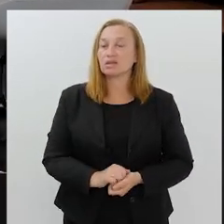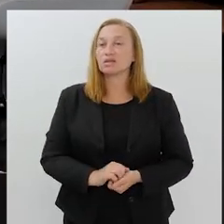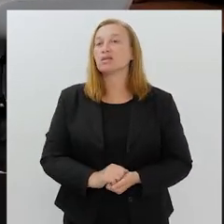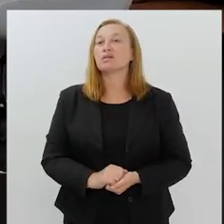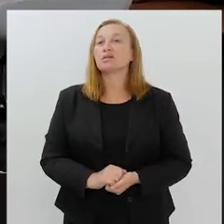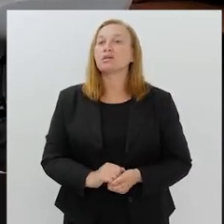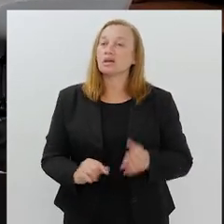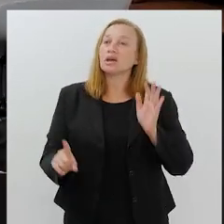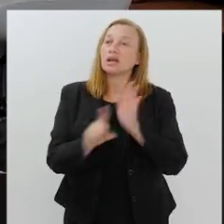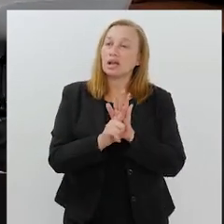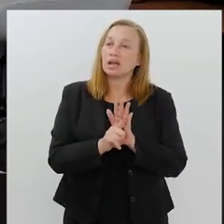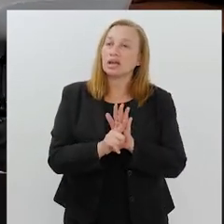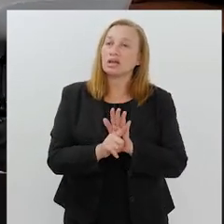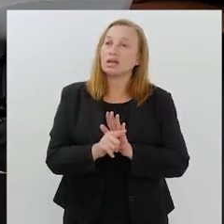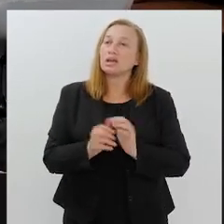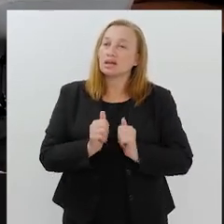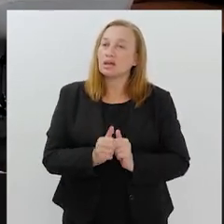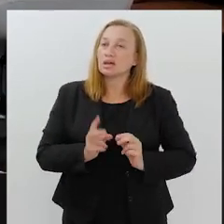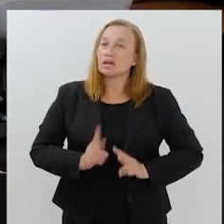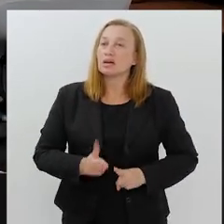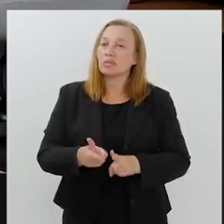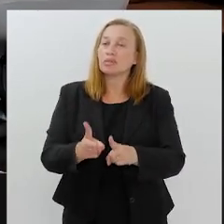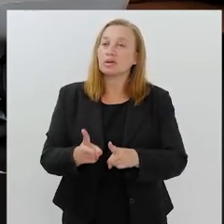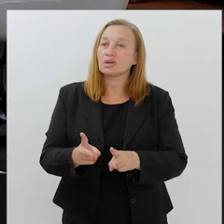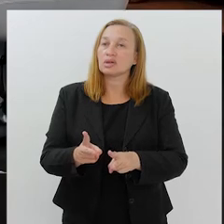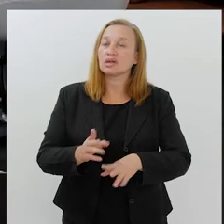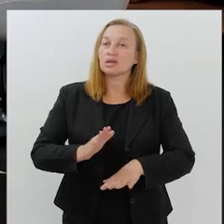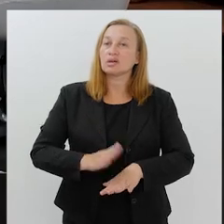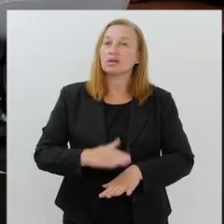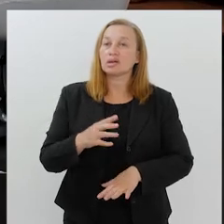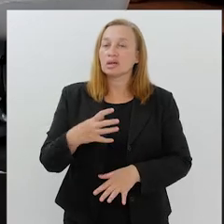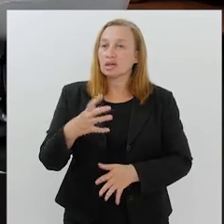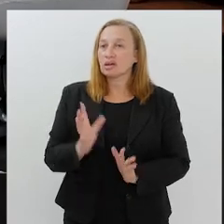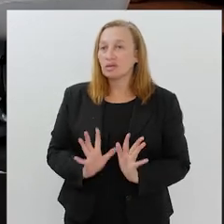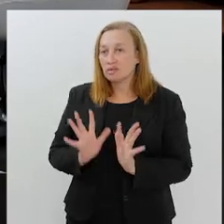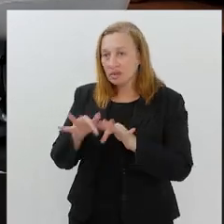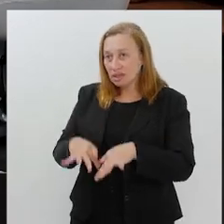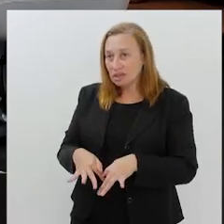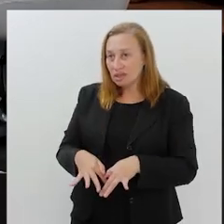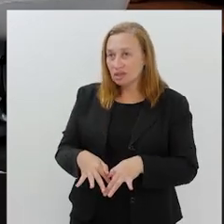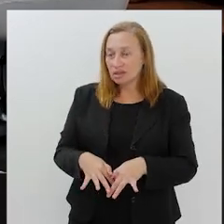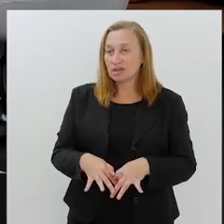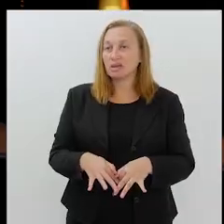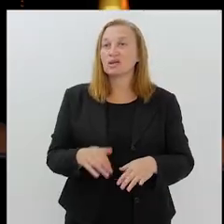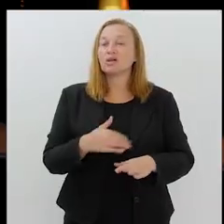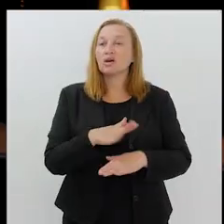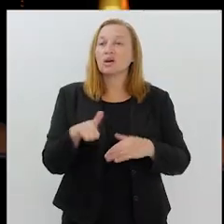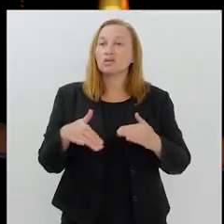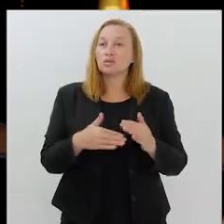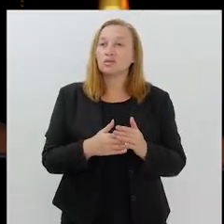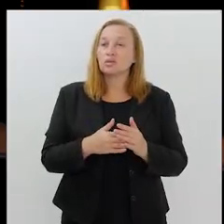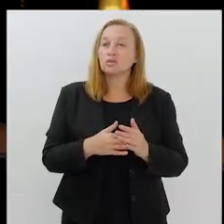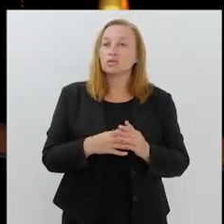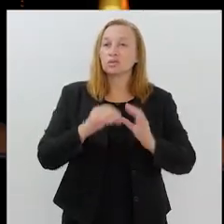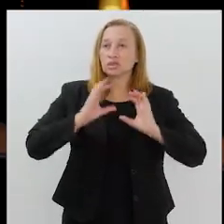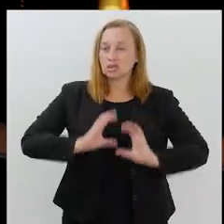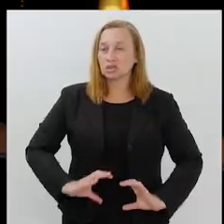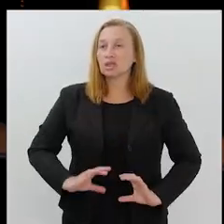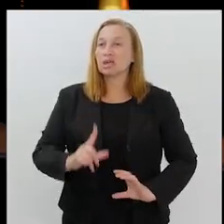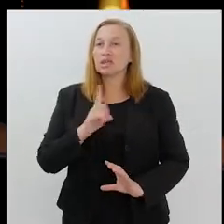fortalecer legislações começa e caminhar no sentido de ter mais só para terminar a comissão de trabalho tá aberta a todos os